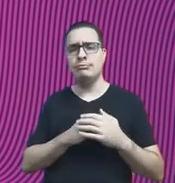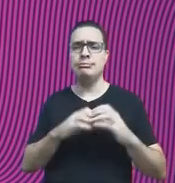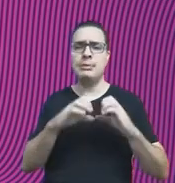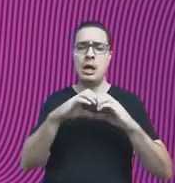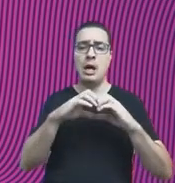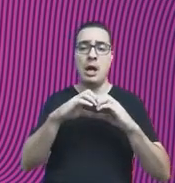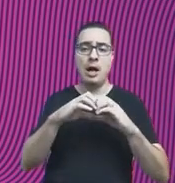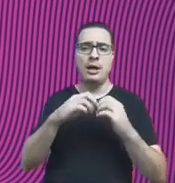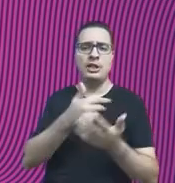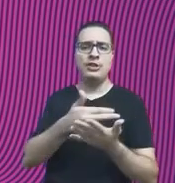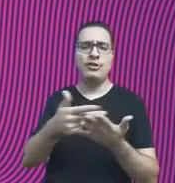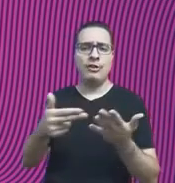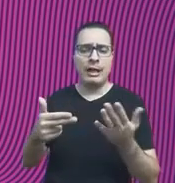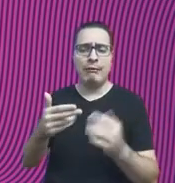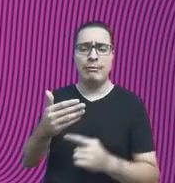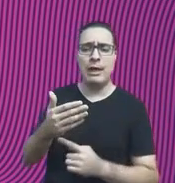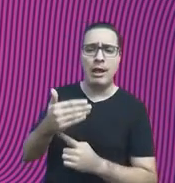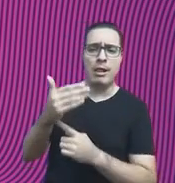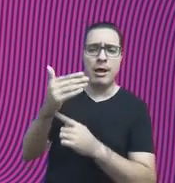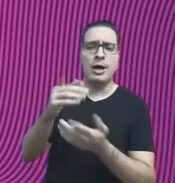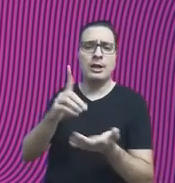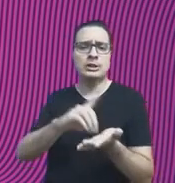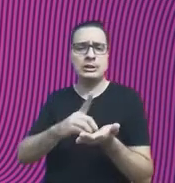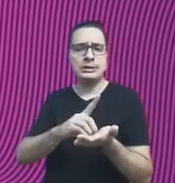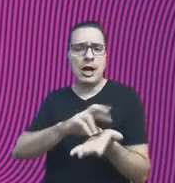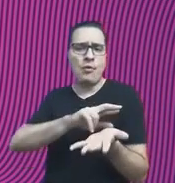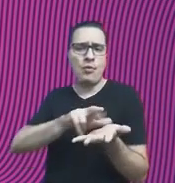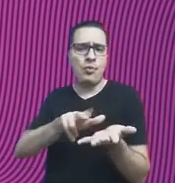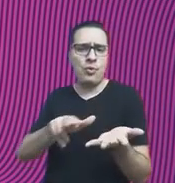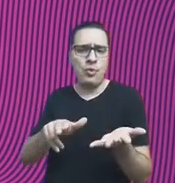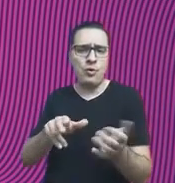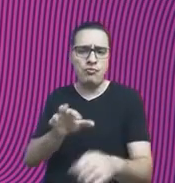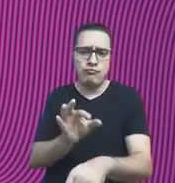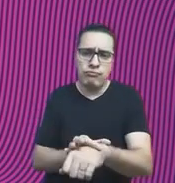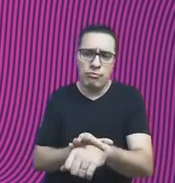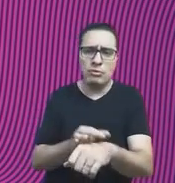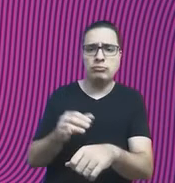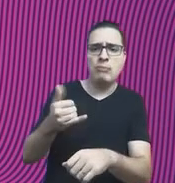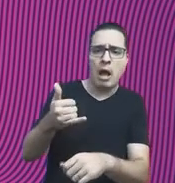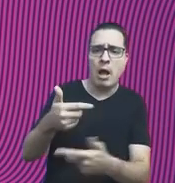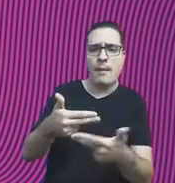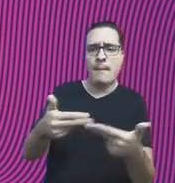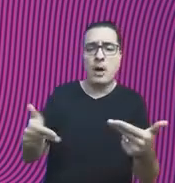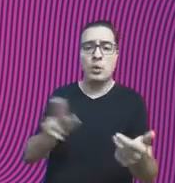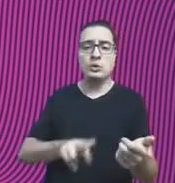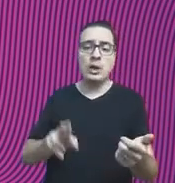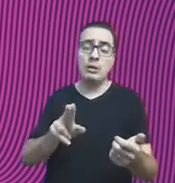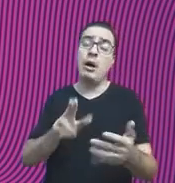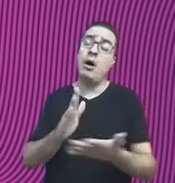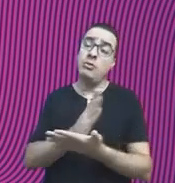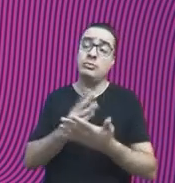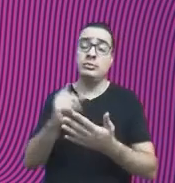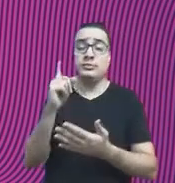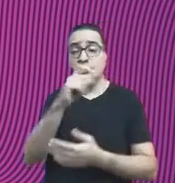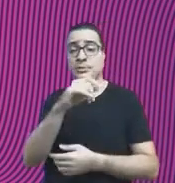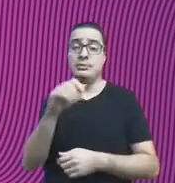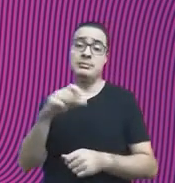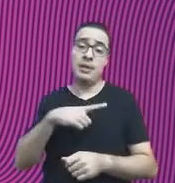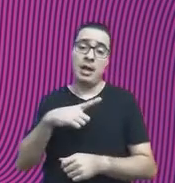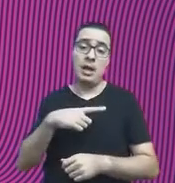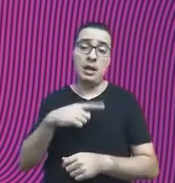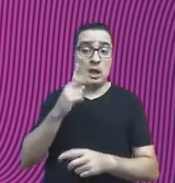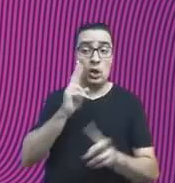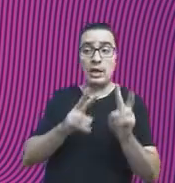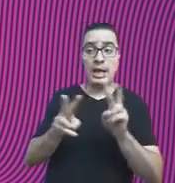adora essa parte digital, adora... Quando você consegue, aí obviamente tem vieses negativos, isso tem que ser bem, bem olhado, né? Quando